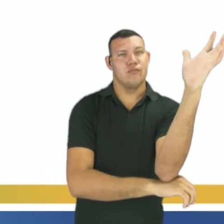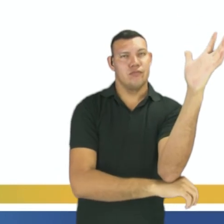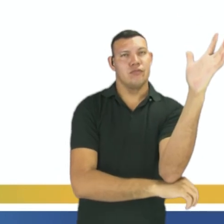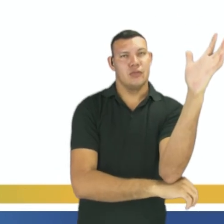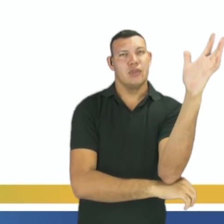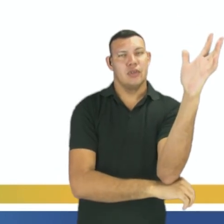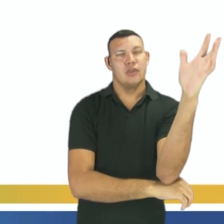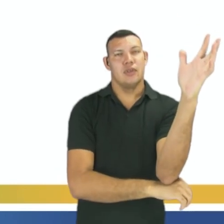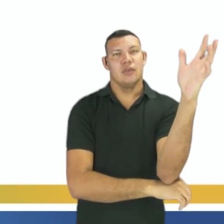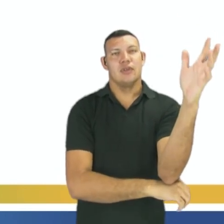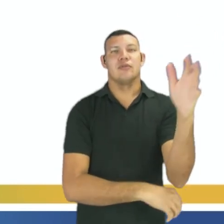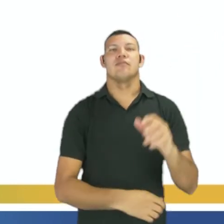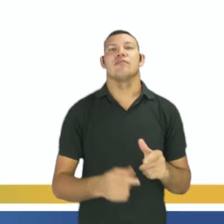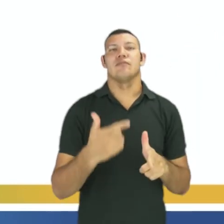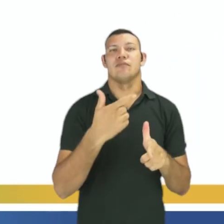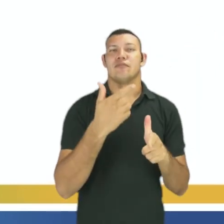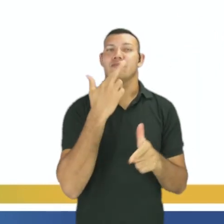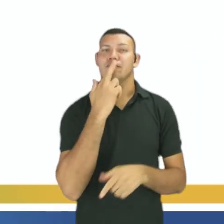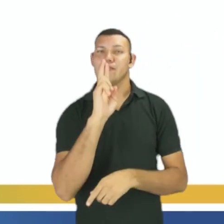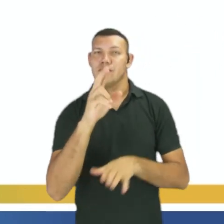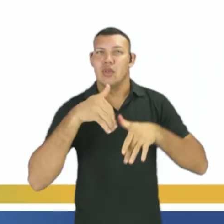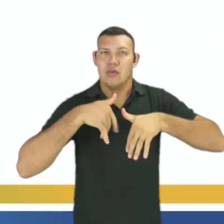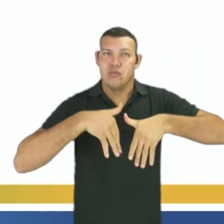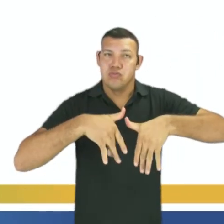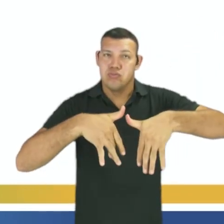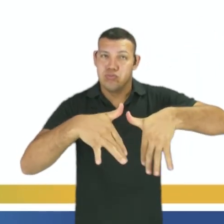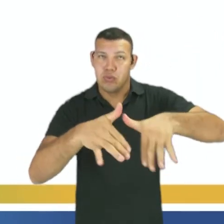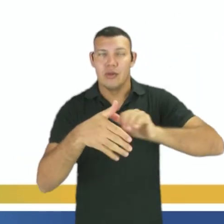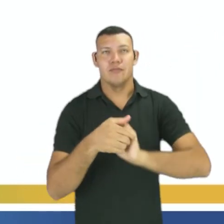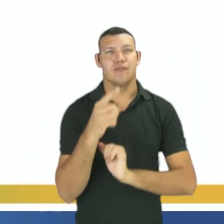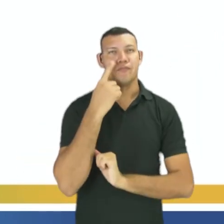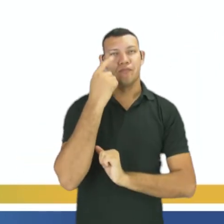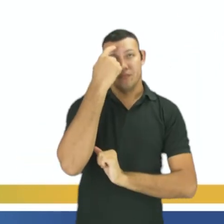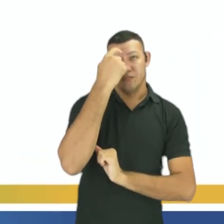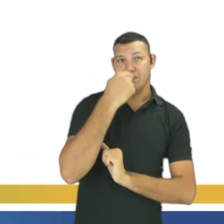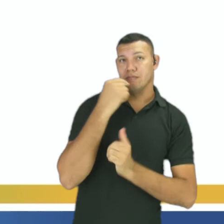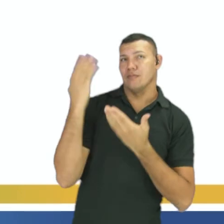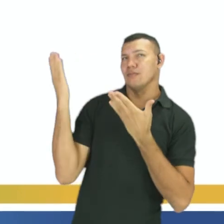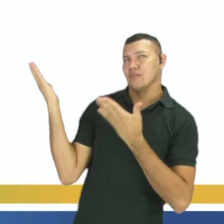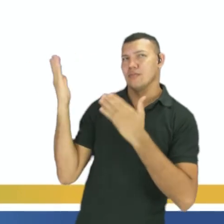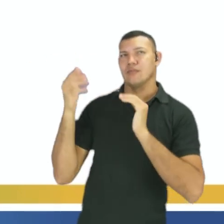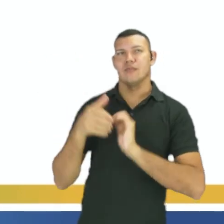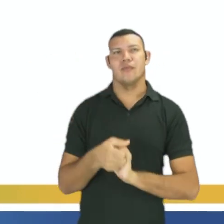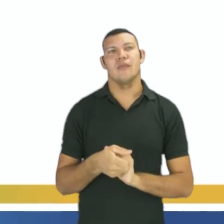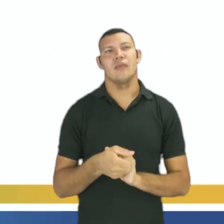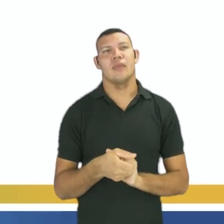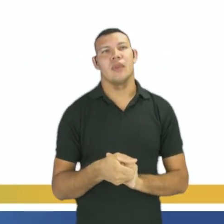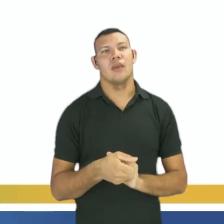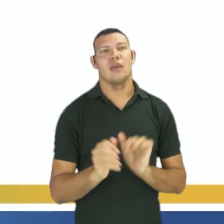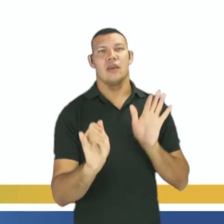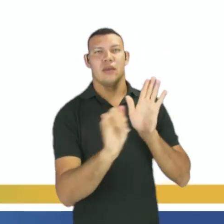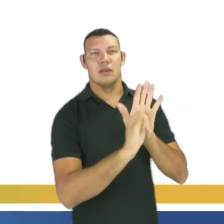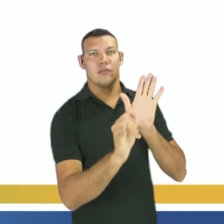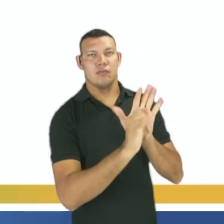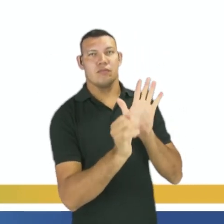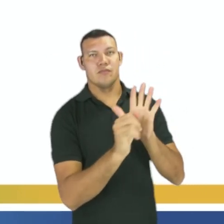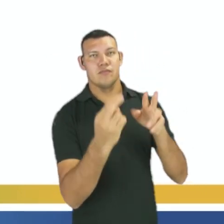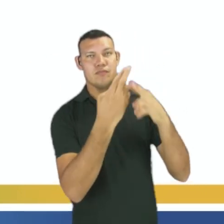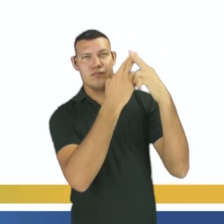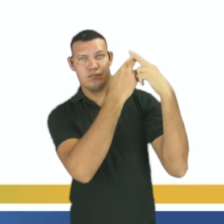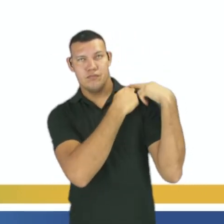estrutura e logo aqui a segunda estrutura. Indique as funções orgânicas